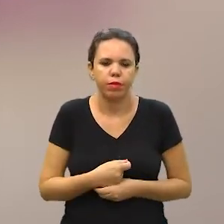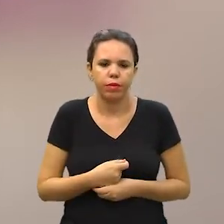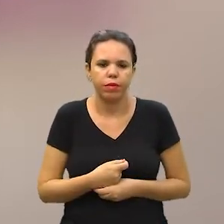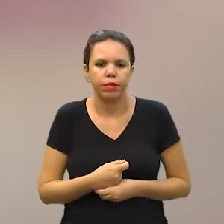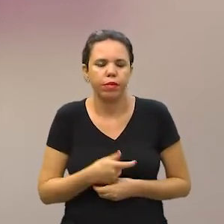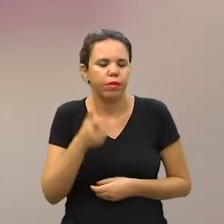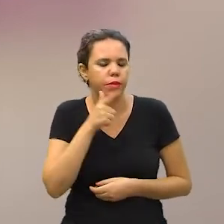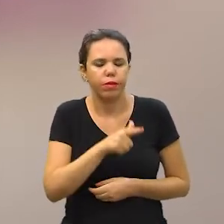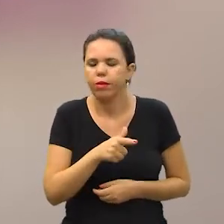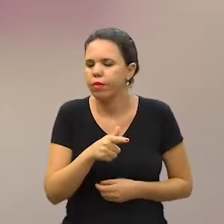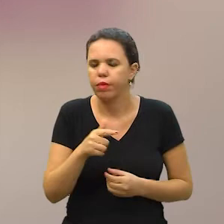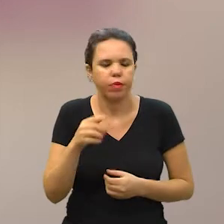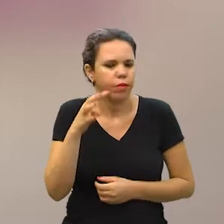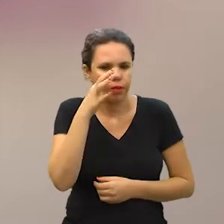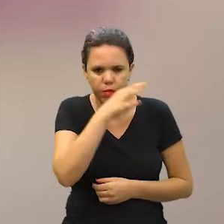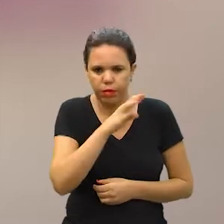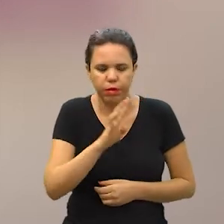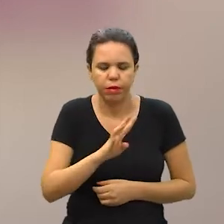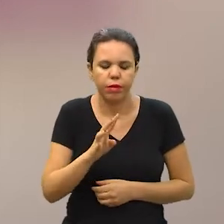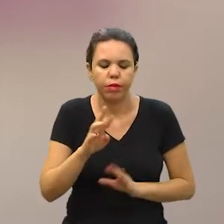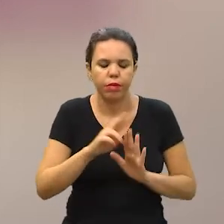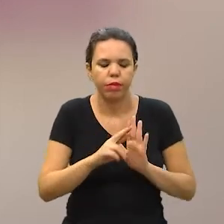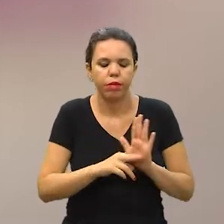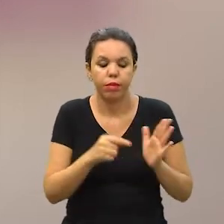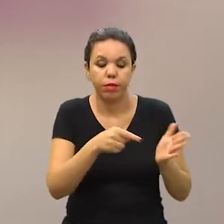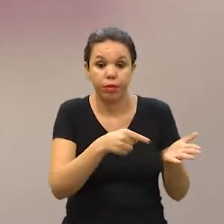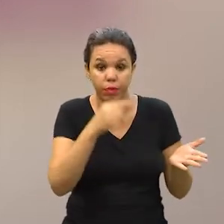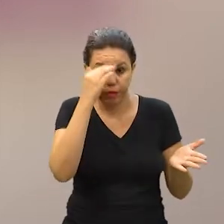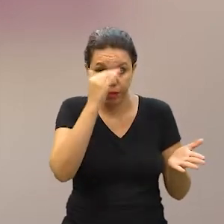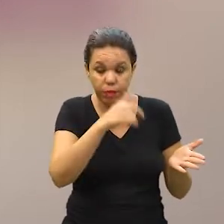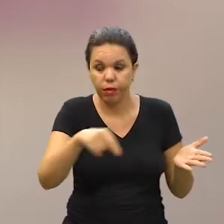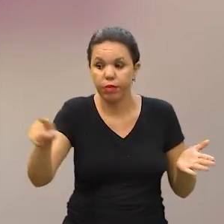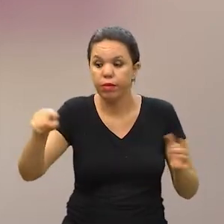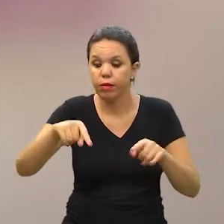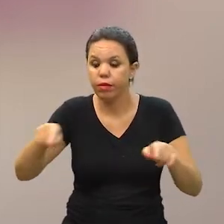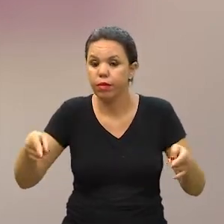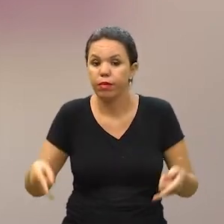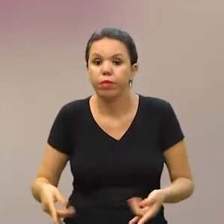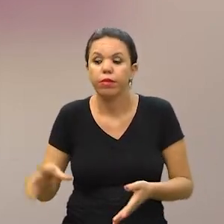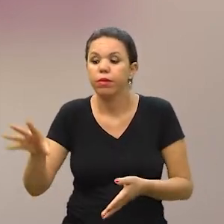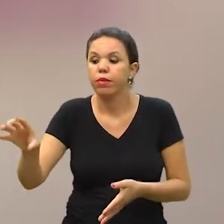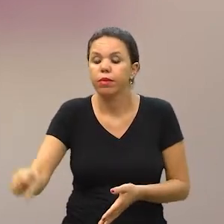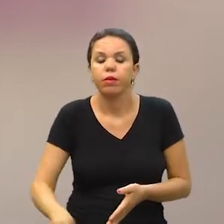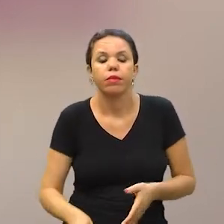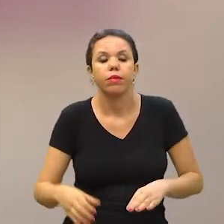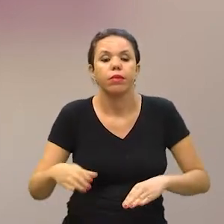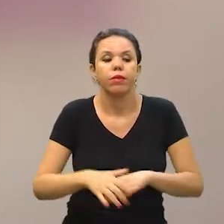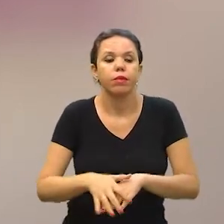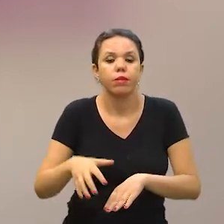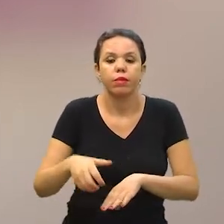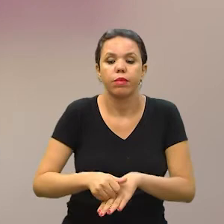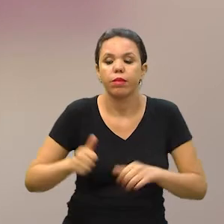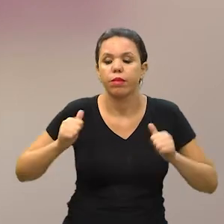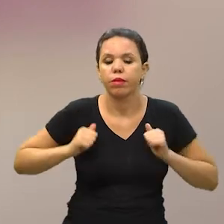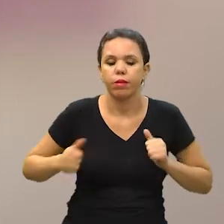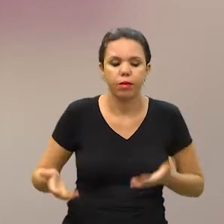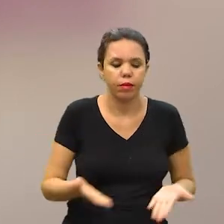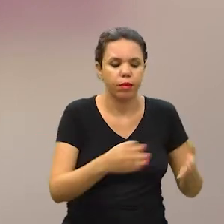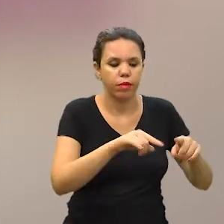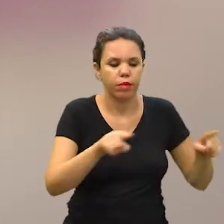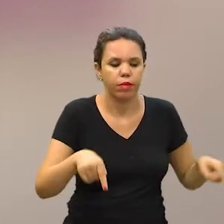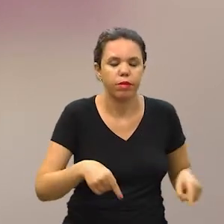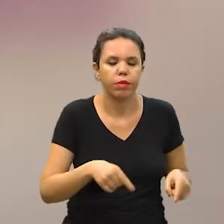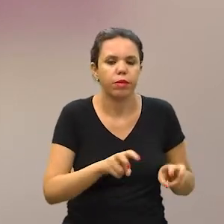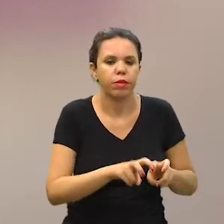não consegue seguir ordens, por exemplo, você fala, fulano, vai lá no seu quarto, pega o seu tênis, a sua blusa e vem aqui